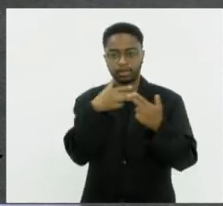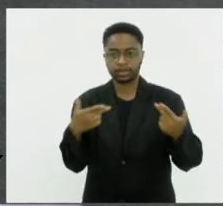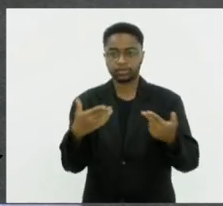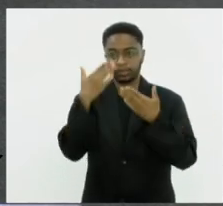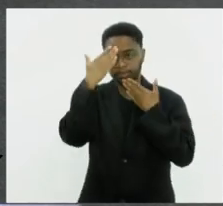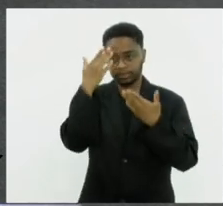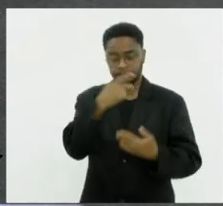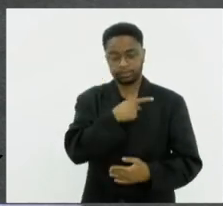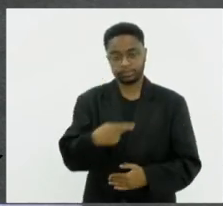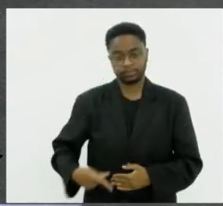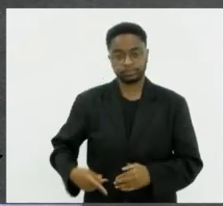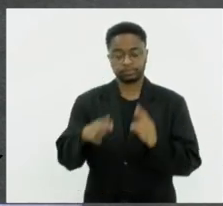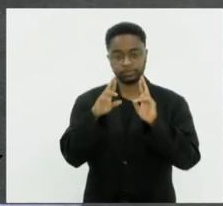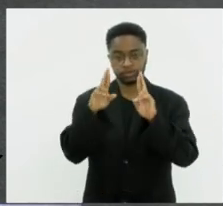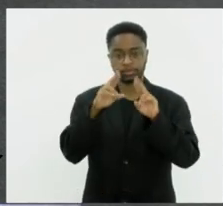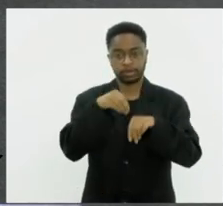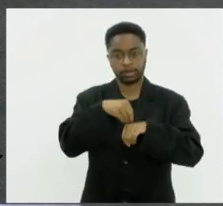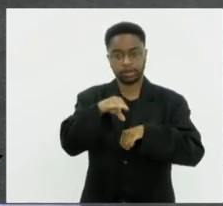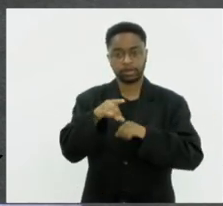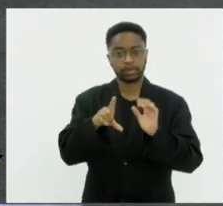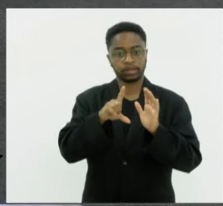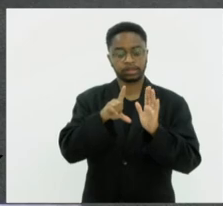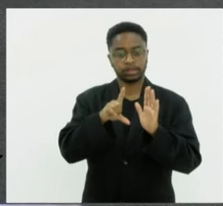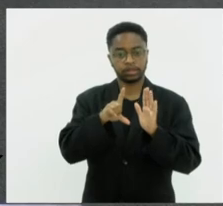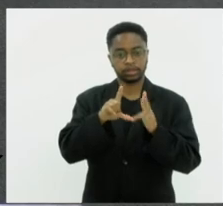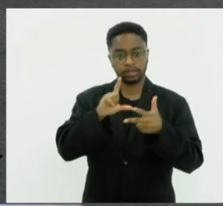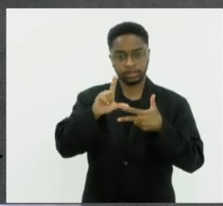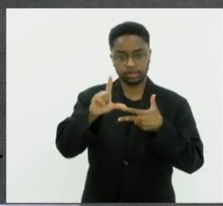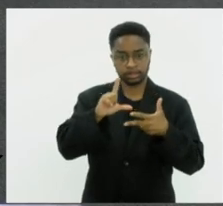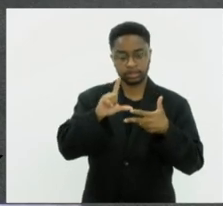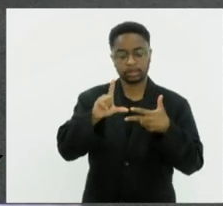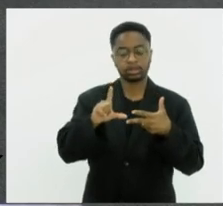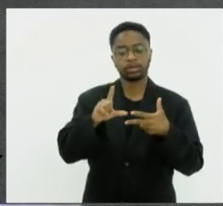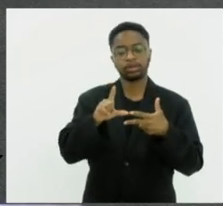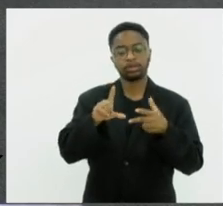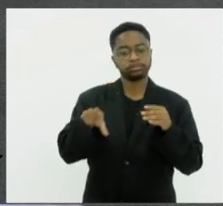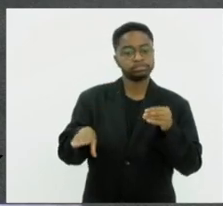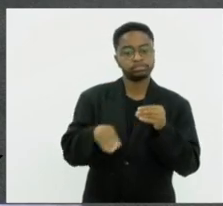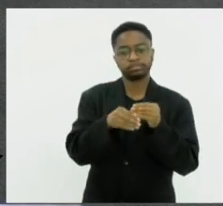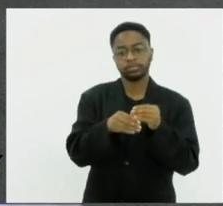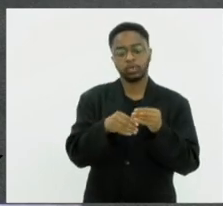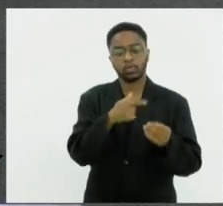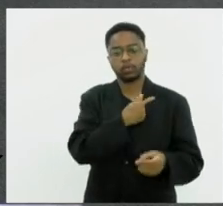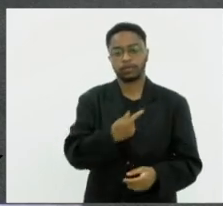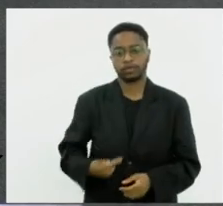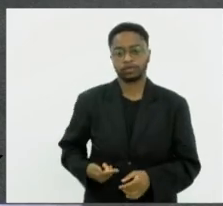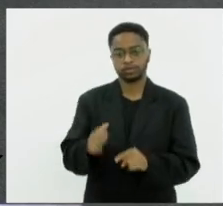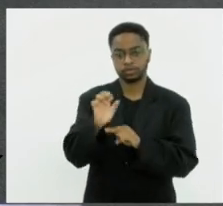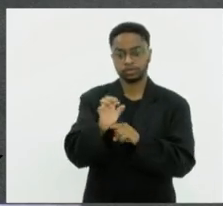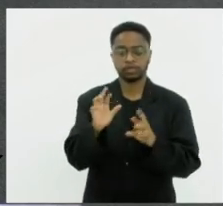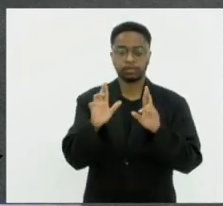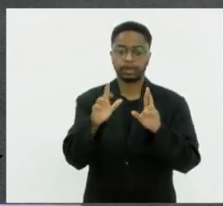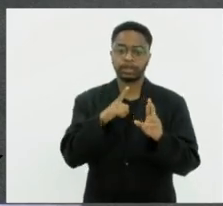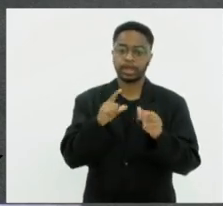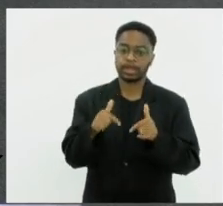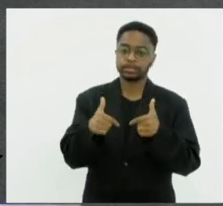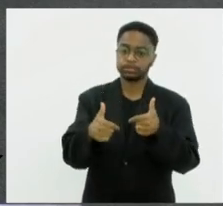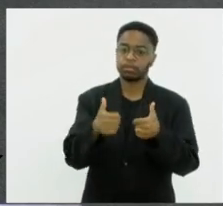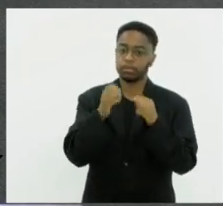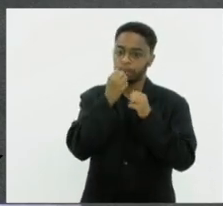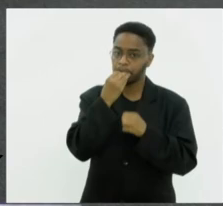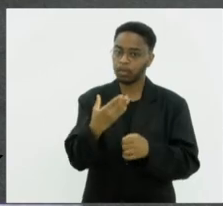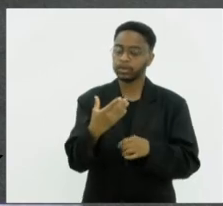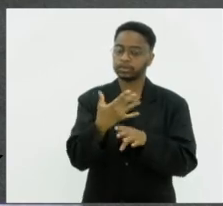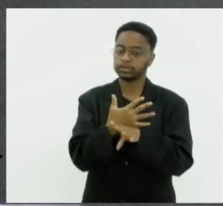que essa indicação legislativa venha a ser incorporada pelo governo do Estado e a gente possa ter uma ação efetiva no município de São Gonçalo e que